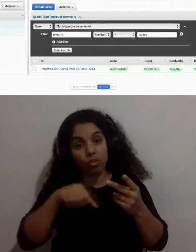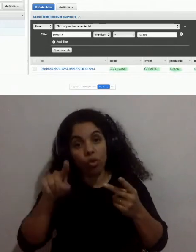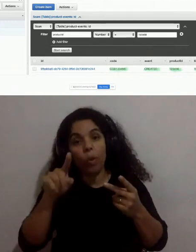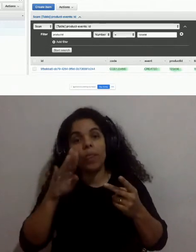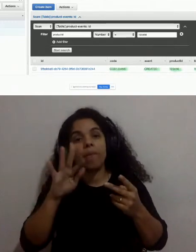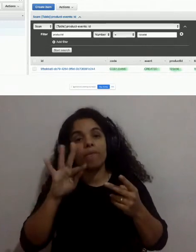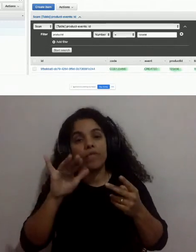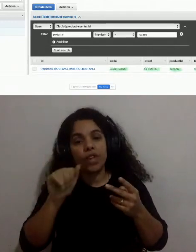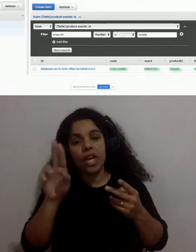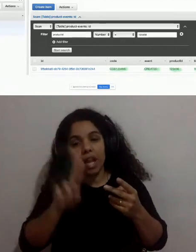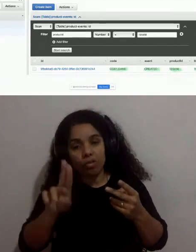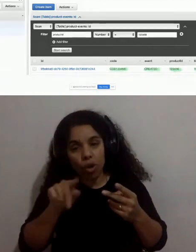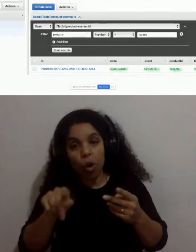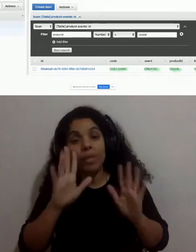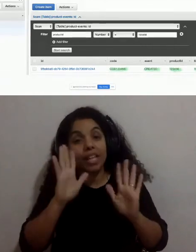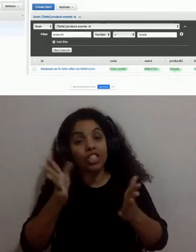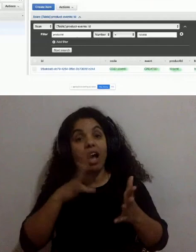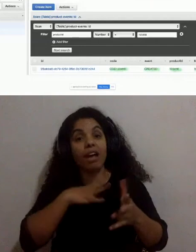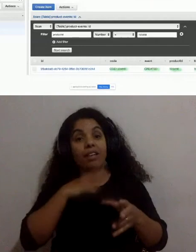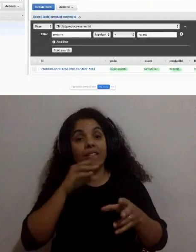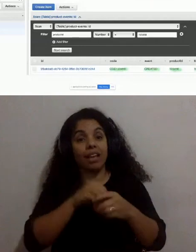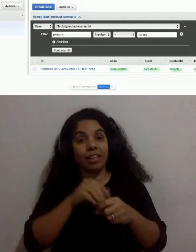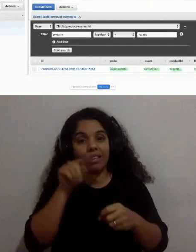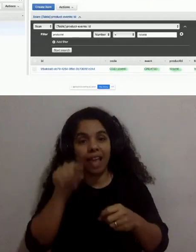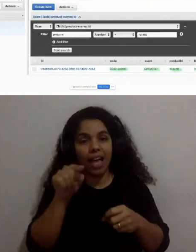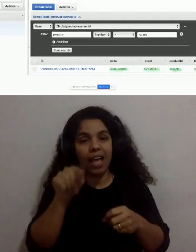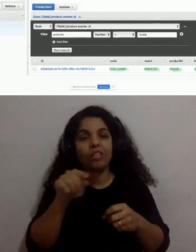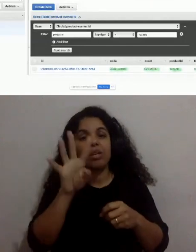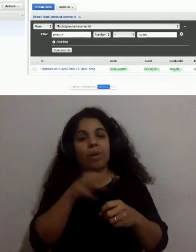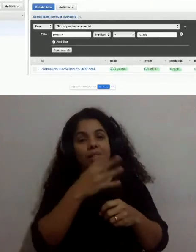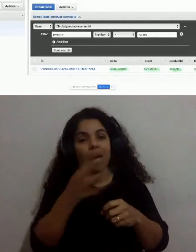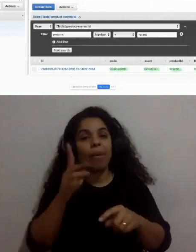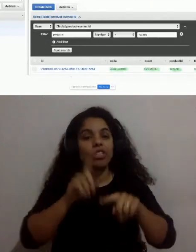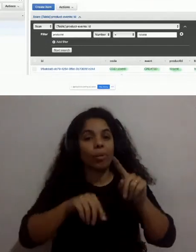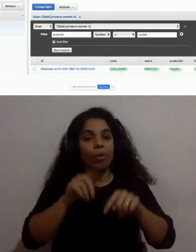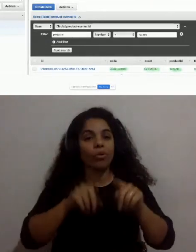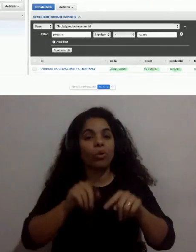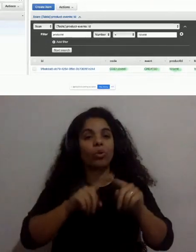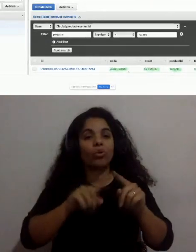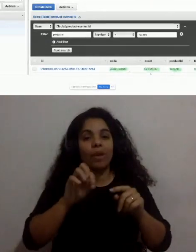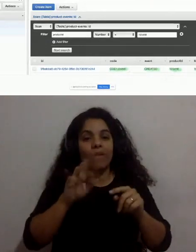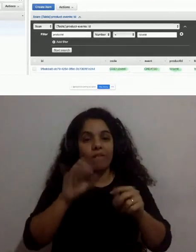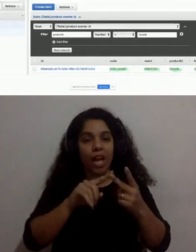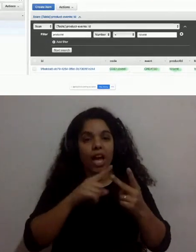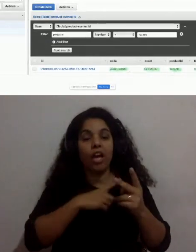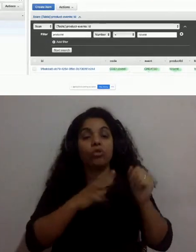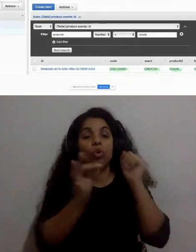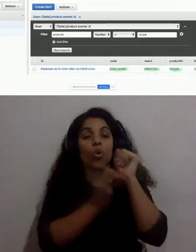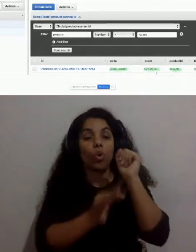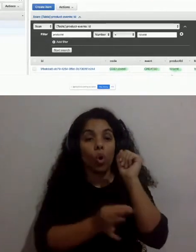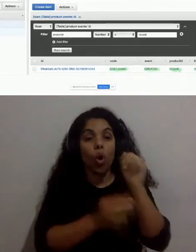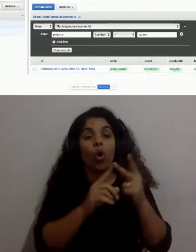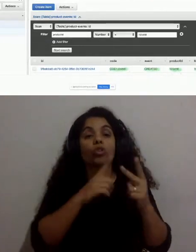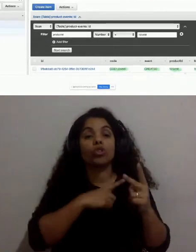foi consumida e ela já está aqui dentro da minha tabela de produto-evento, ó. O código,